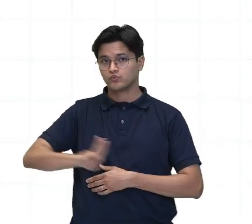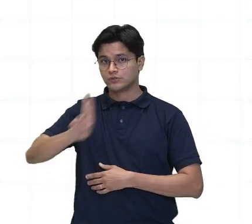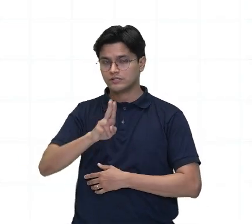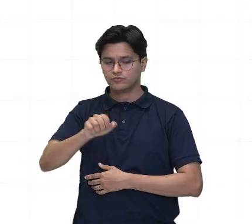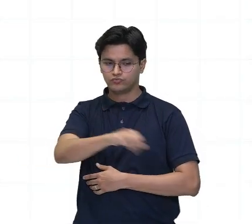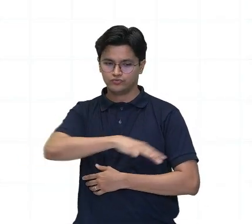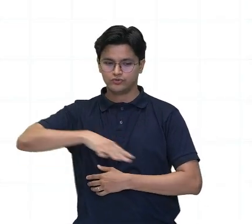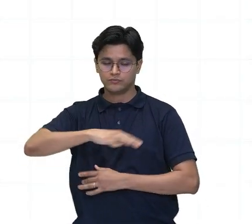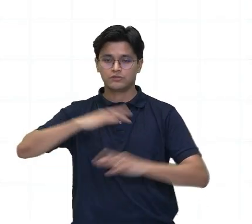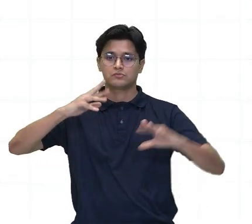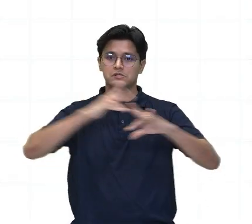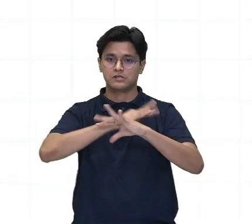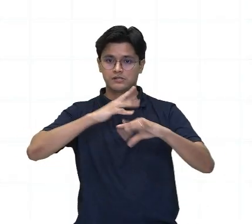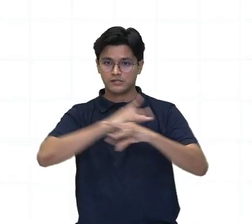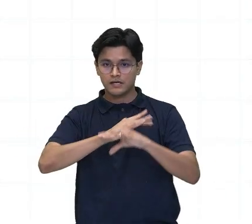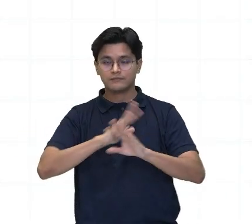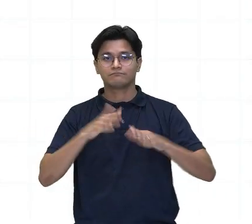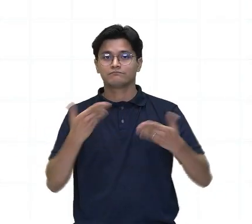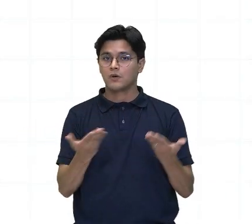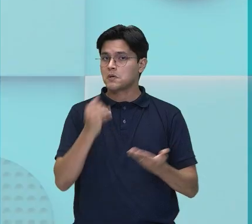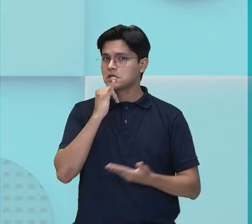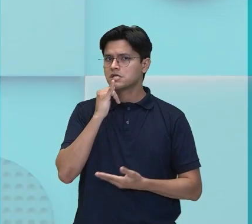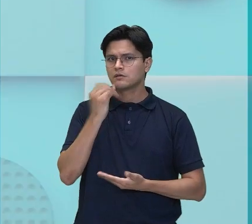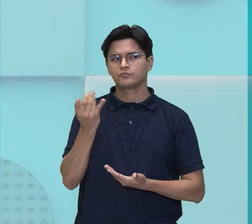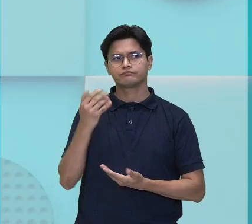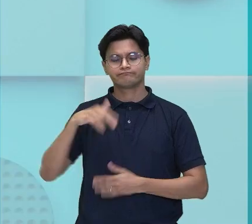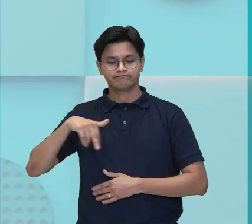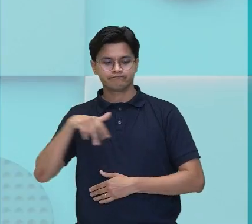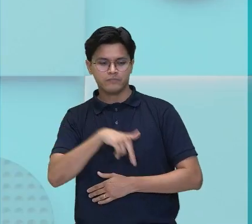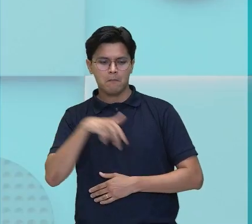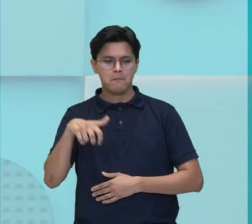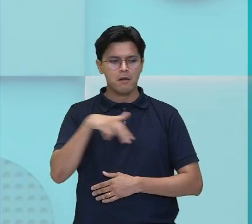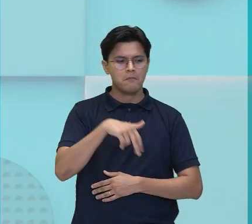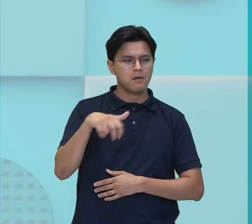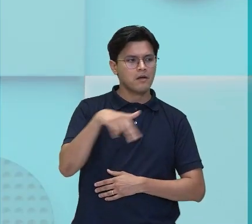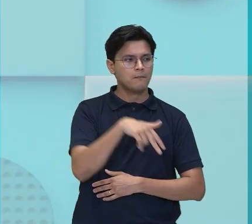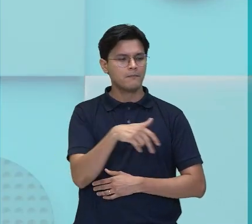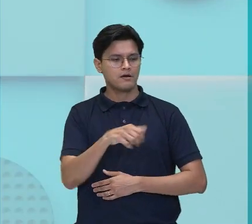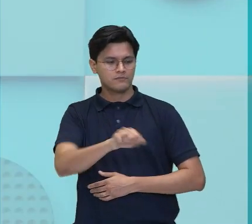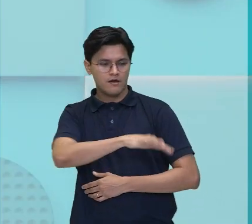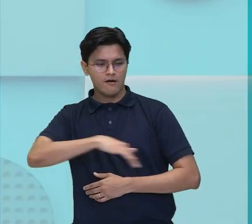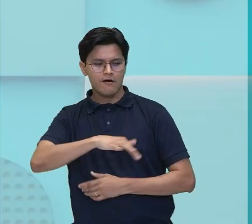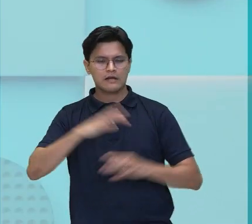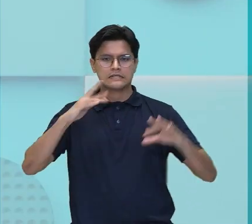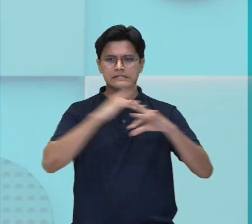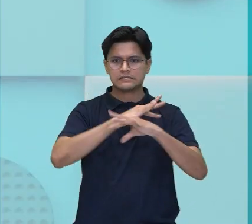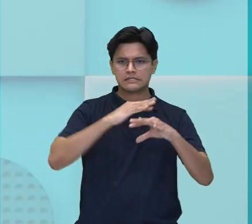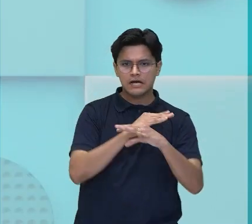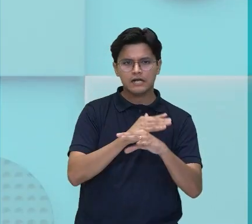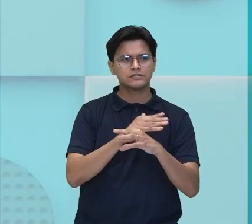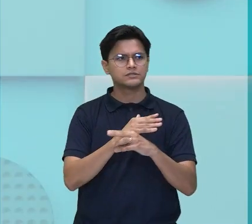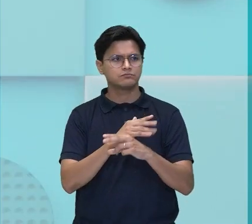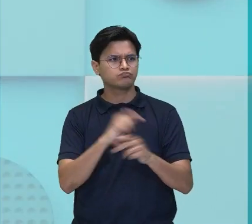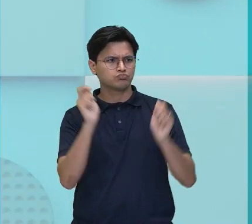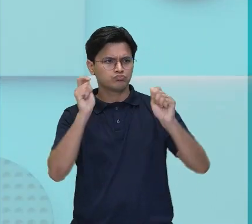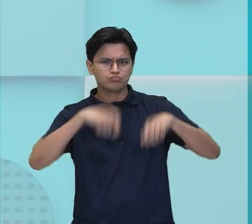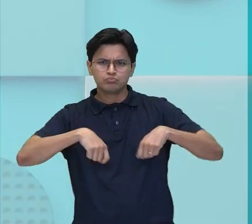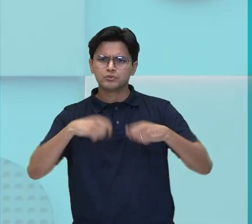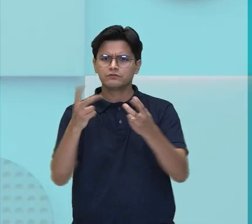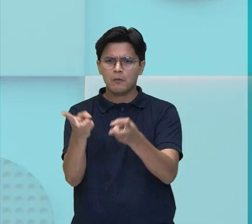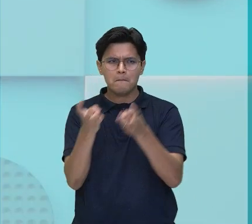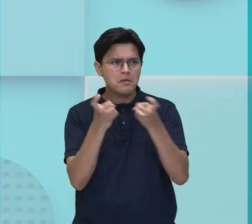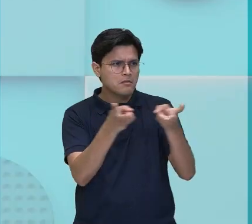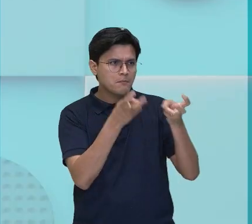anda pela nossa cidade, nós podemos ver essas duas formas de se expressar, seja o grafite, seja a